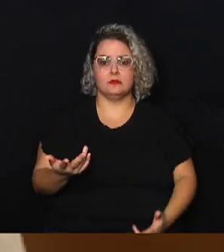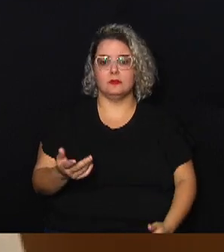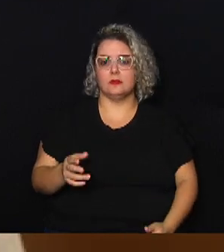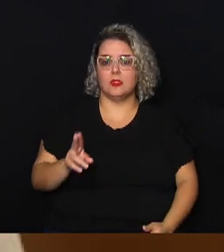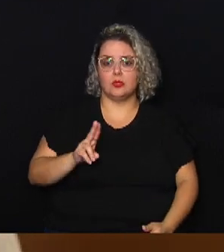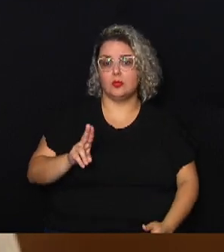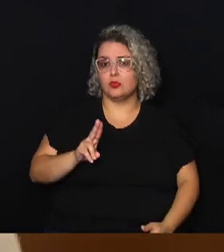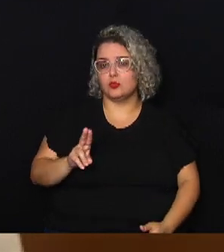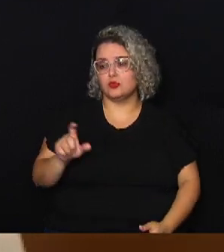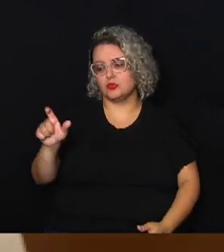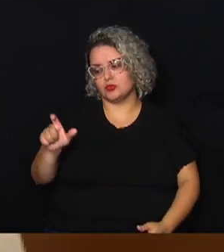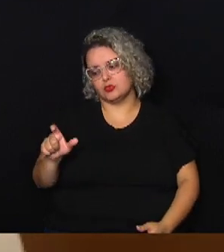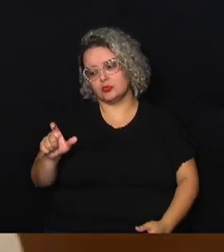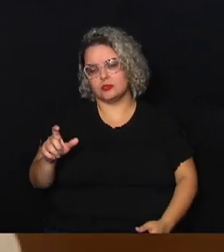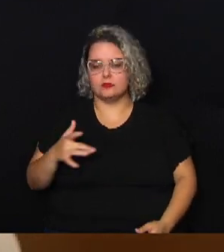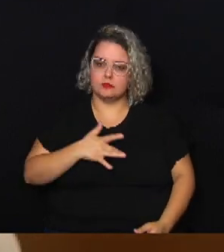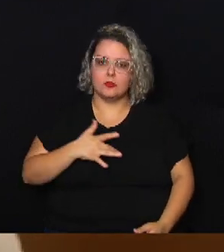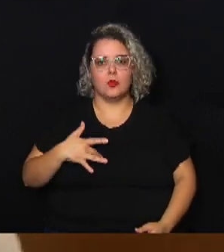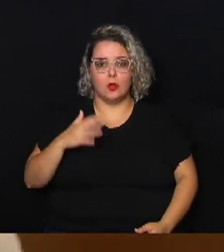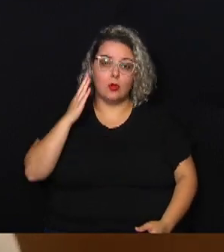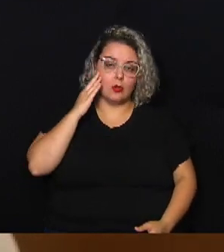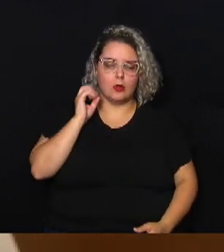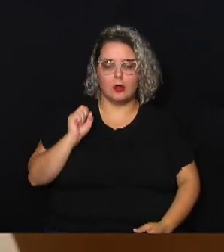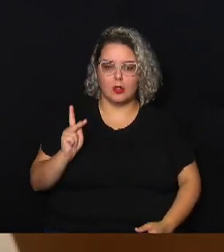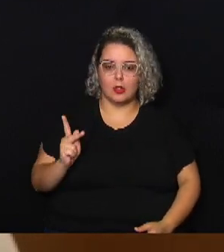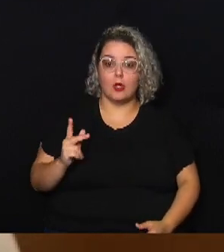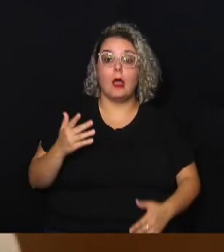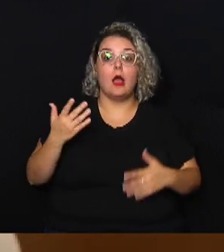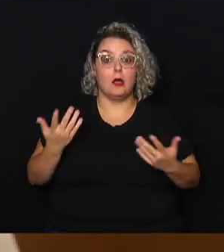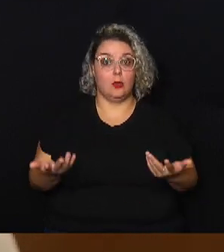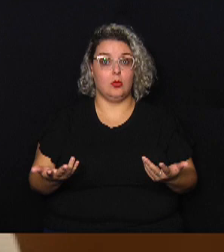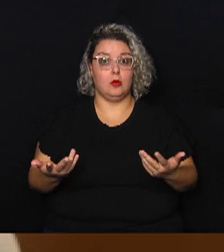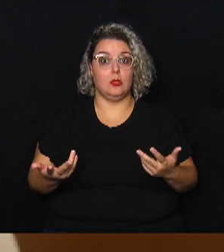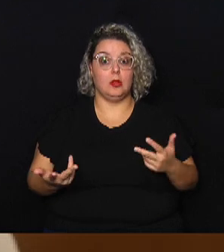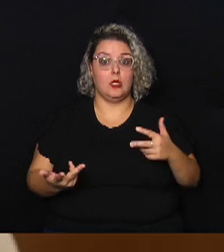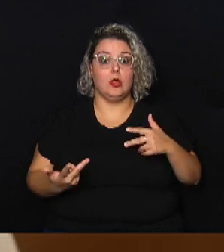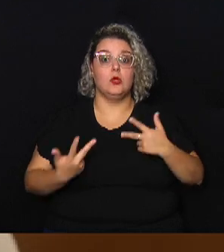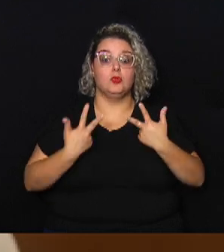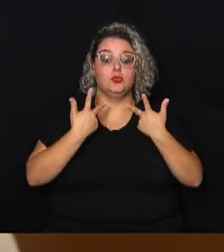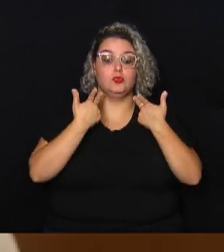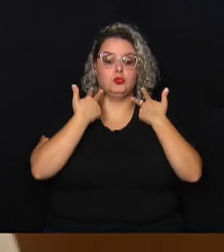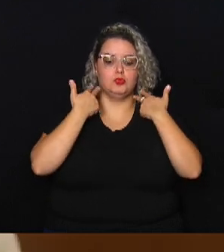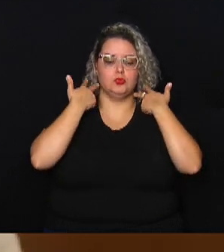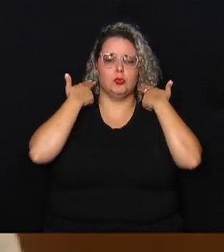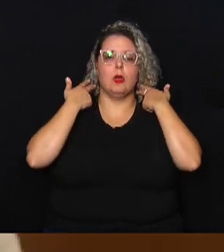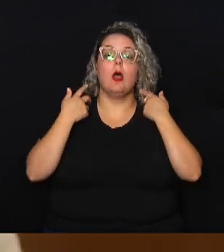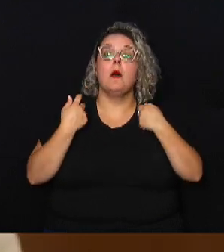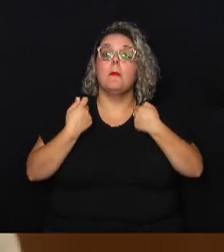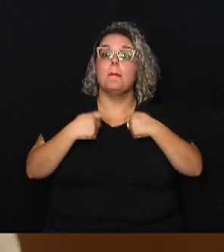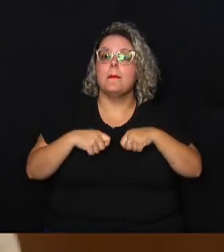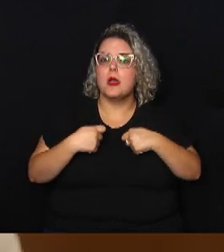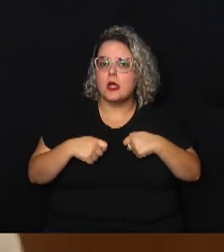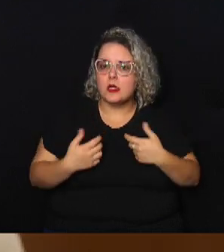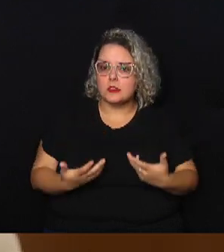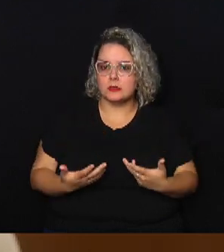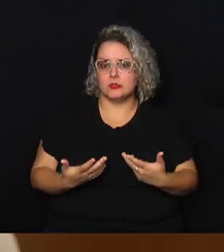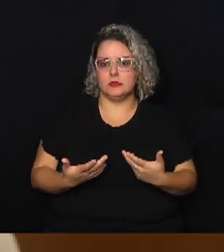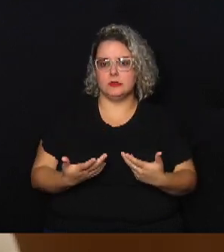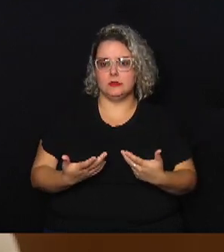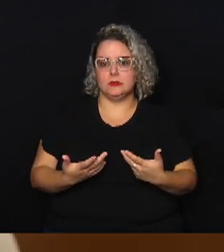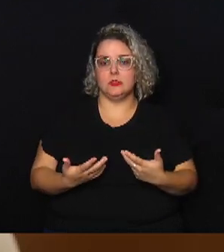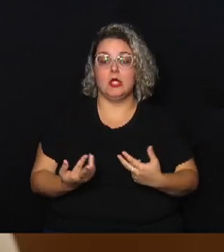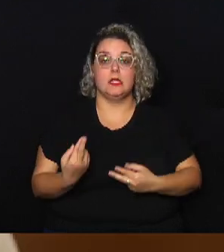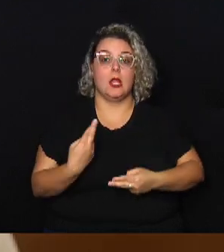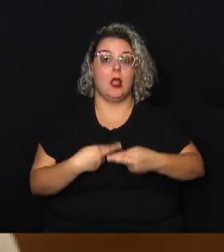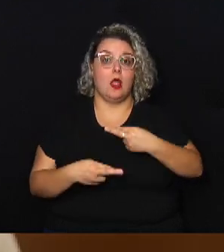convênio, ok, dá para entender. Agora, na cirurgia plástica, precisa muito essa